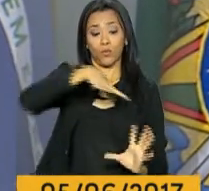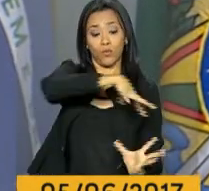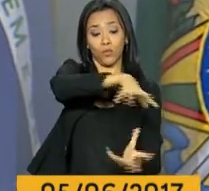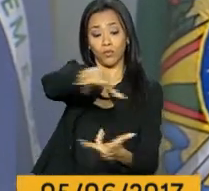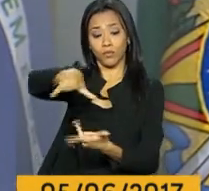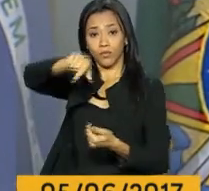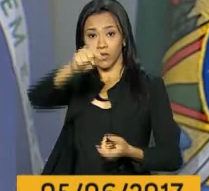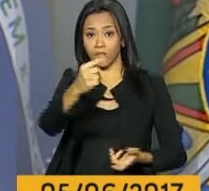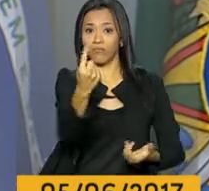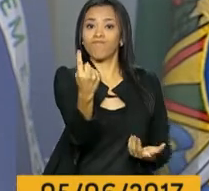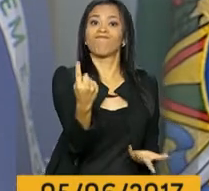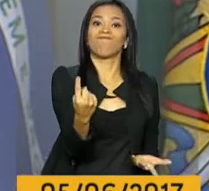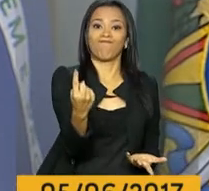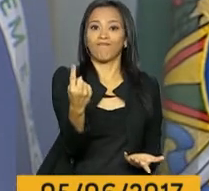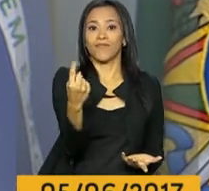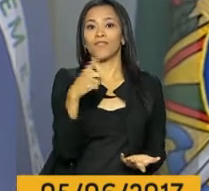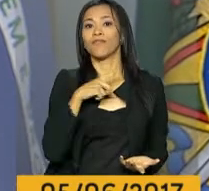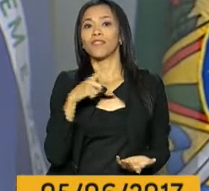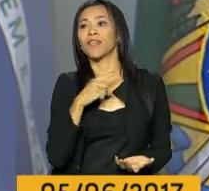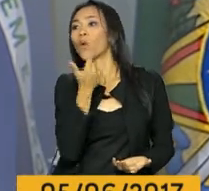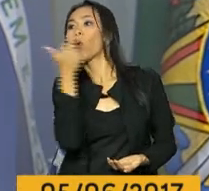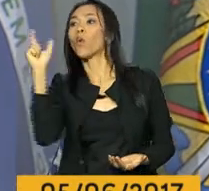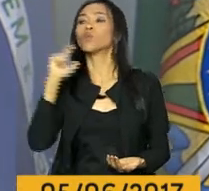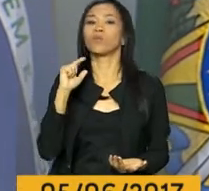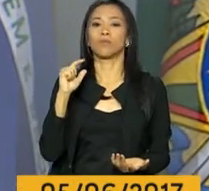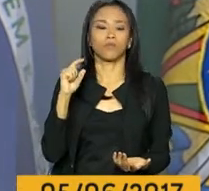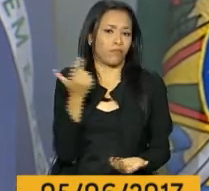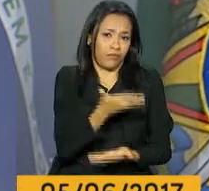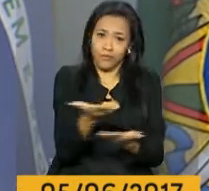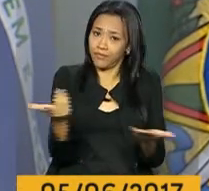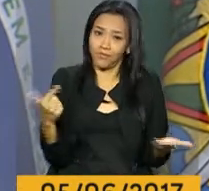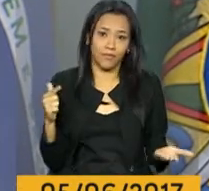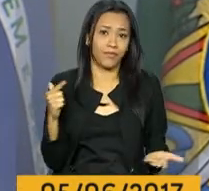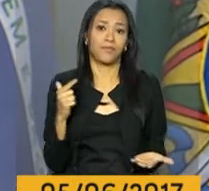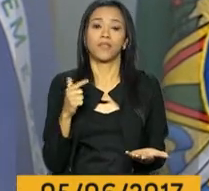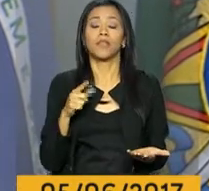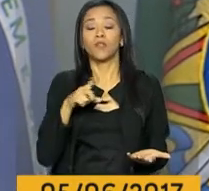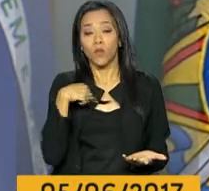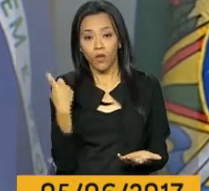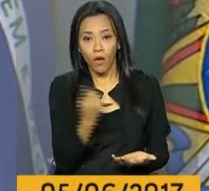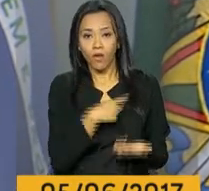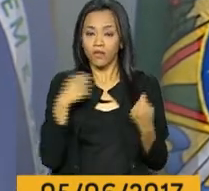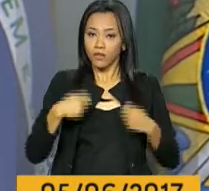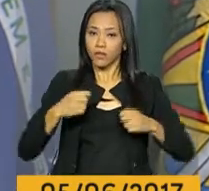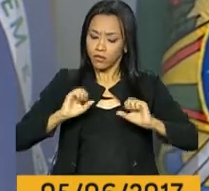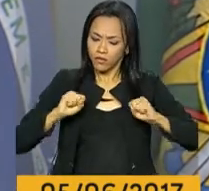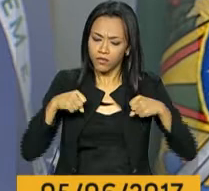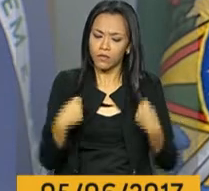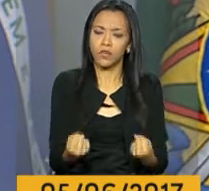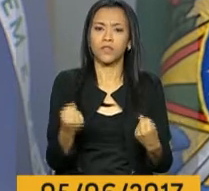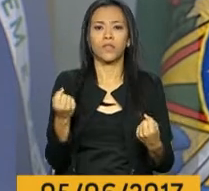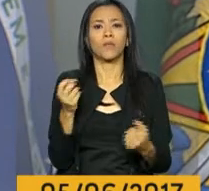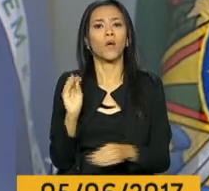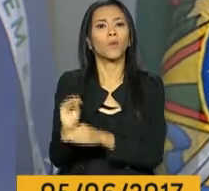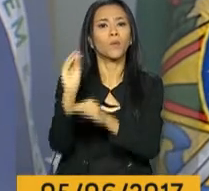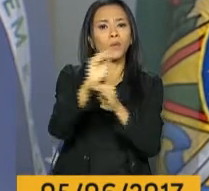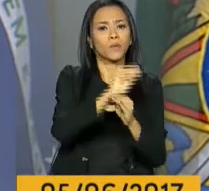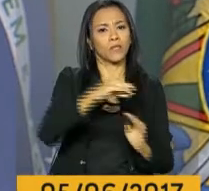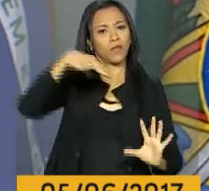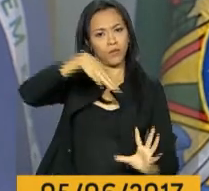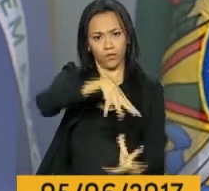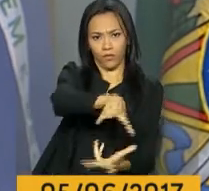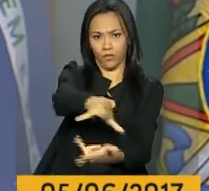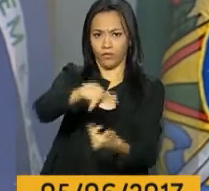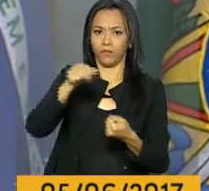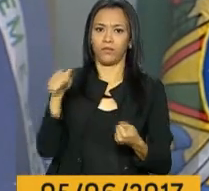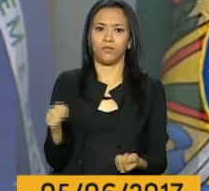não haverá segunda chance o esforço para protegê lo globalmente deve